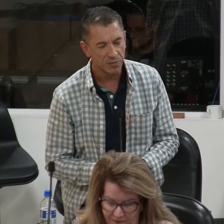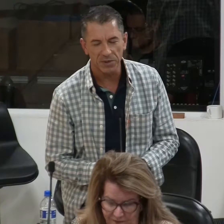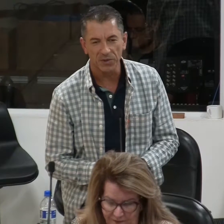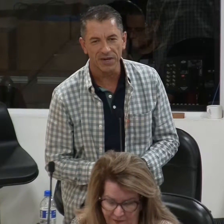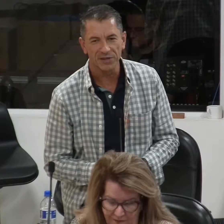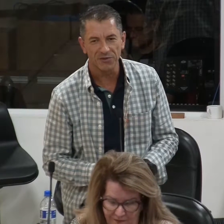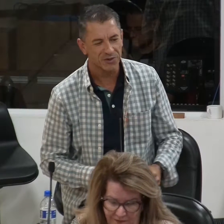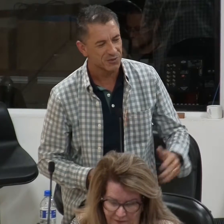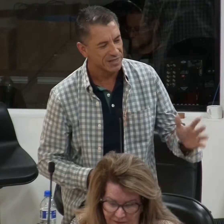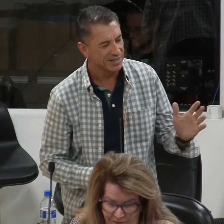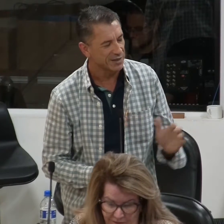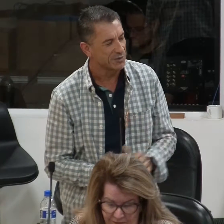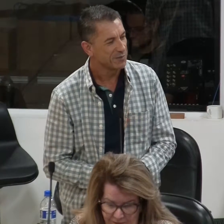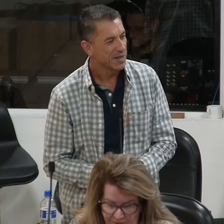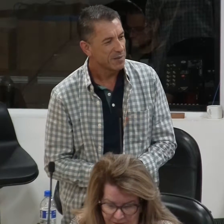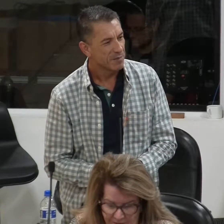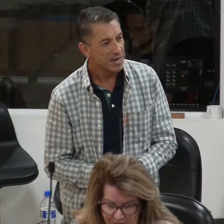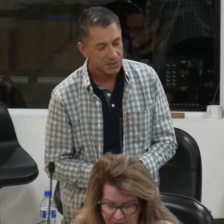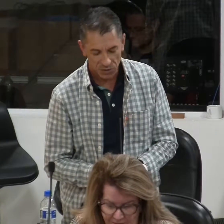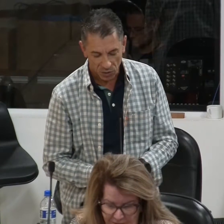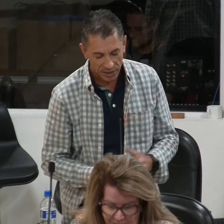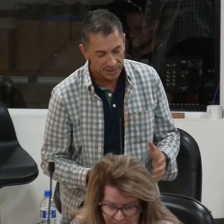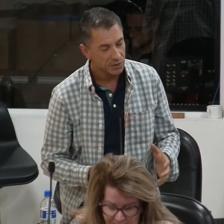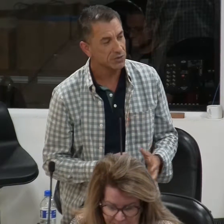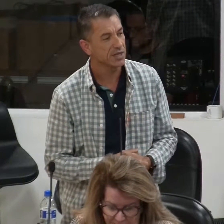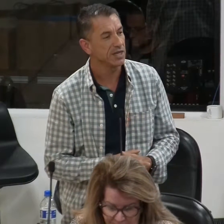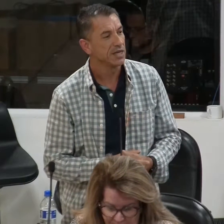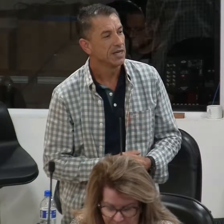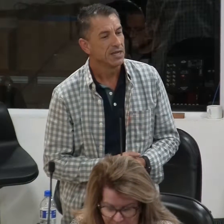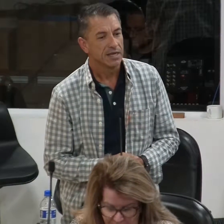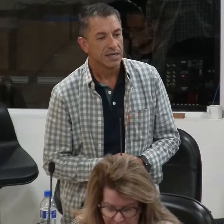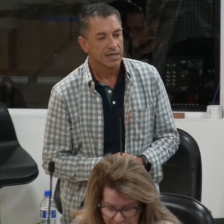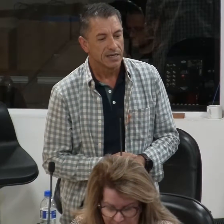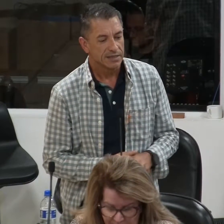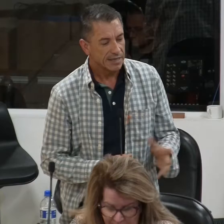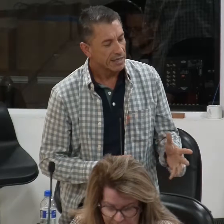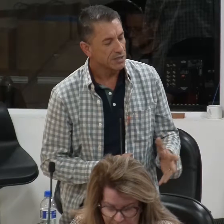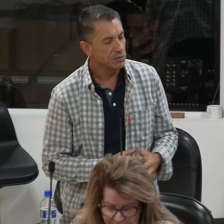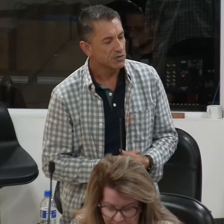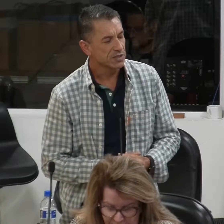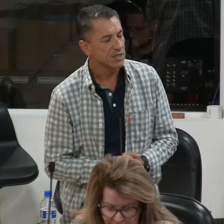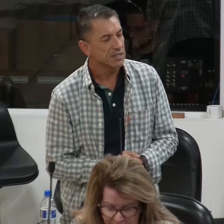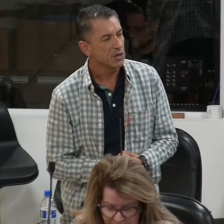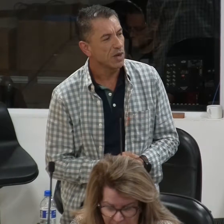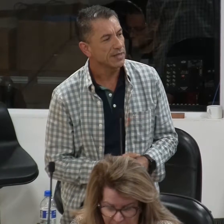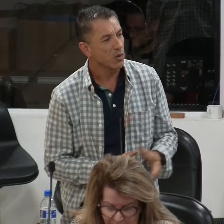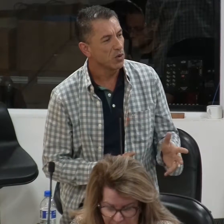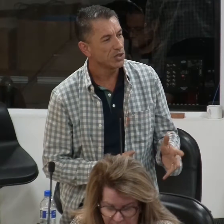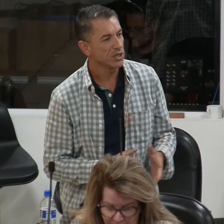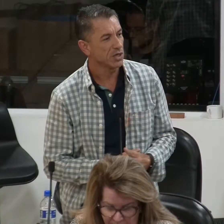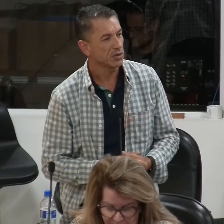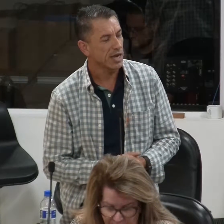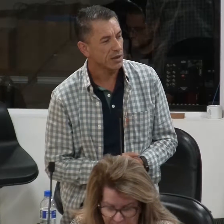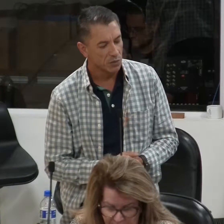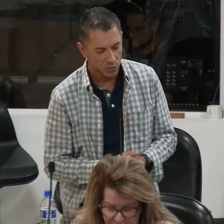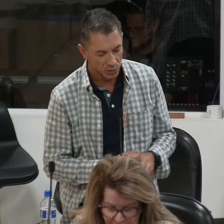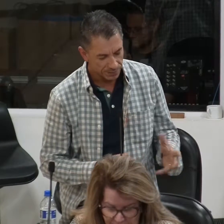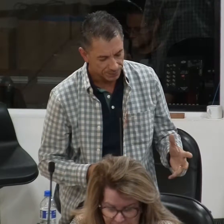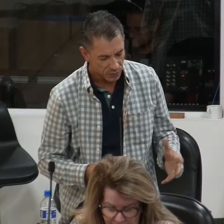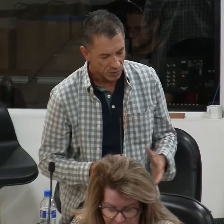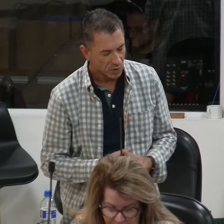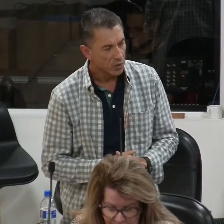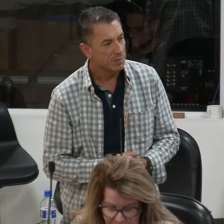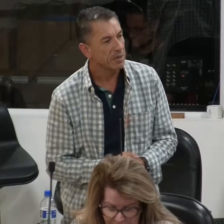1985 foi o primeiro ano e eu fiz o ano inteiro. Mas, glória a Deus que, daquele ano de 1985 até hoje, eu